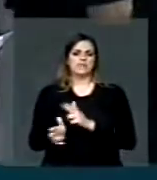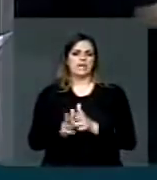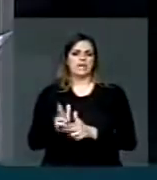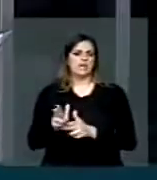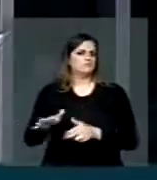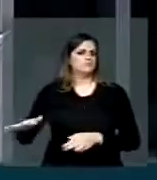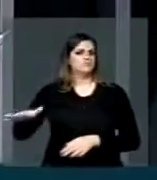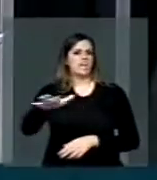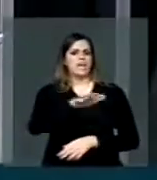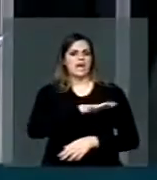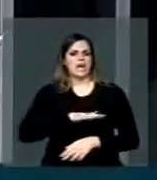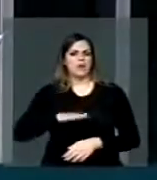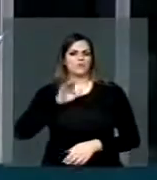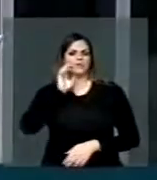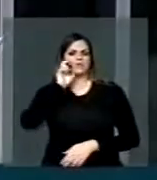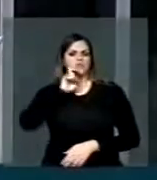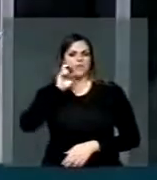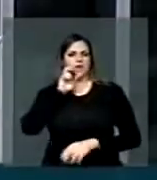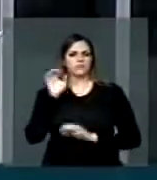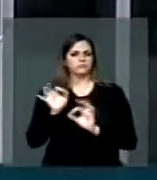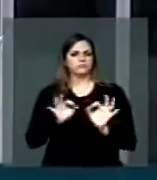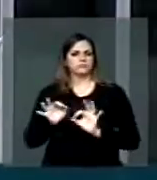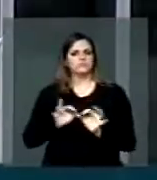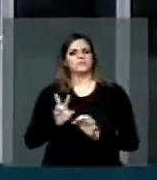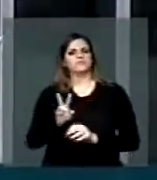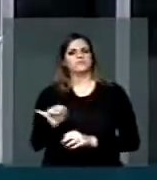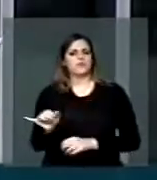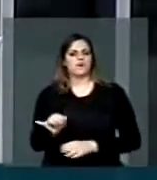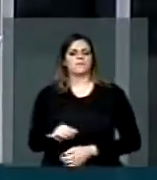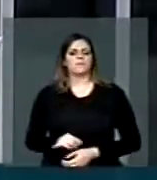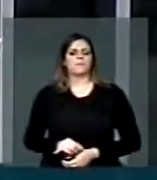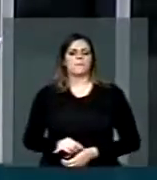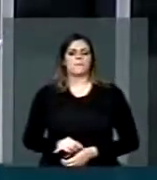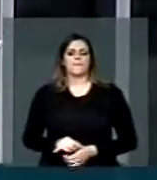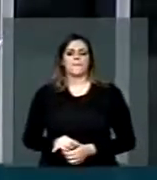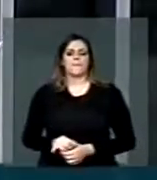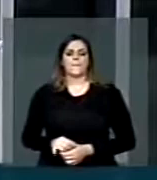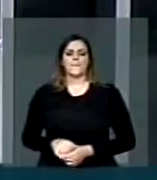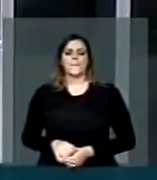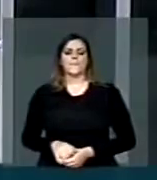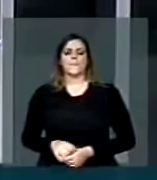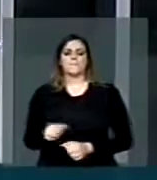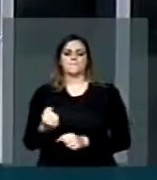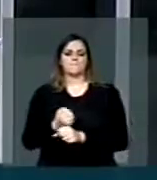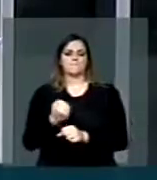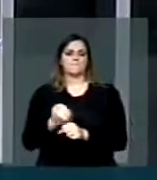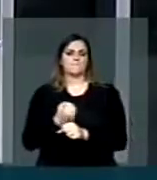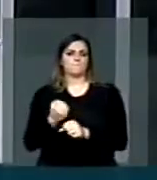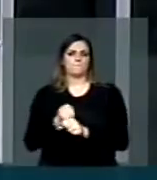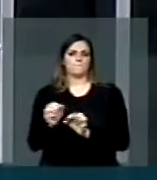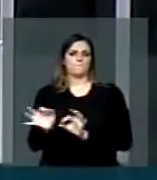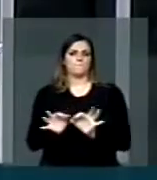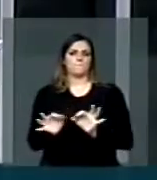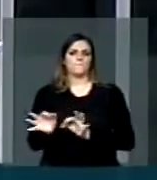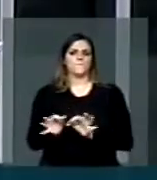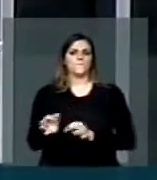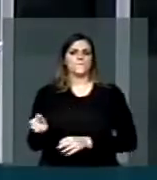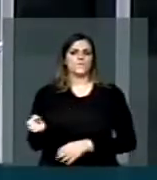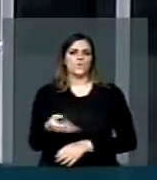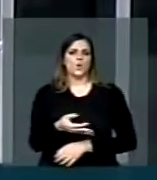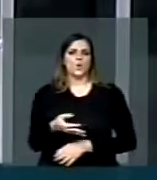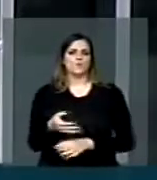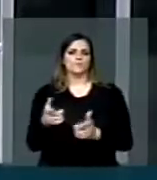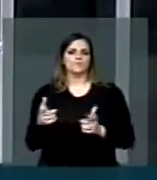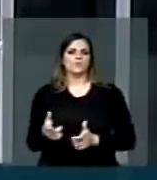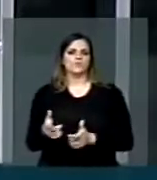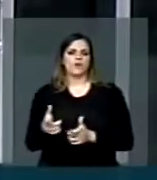Natal, nós vamos ter, o entorno vai ser todo urbanizado, porque nós vamos ter as novas